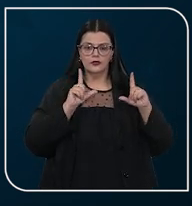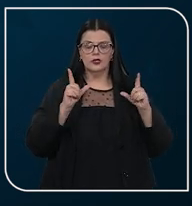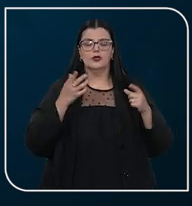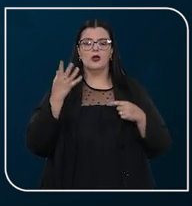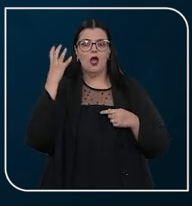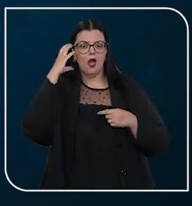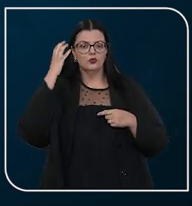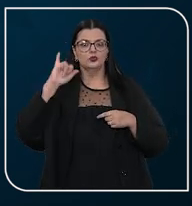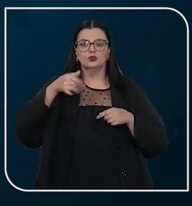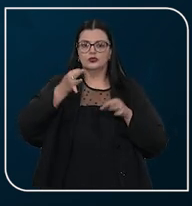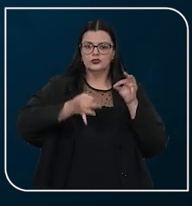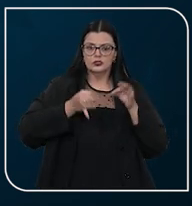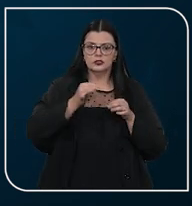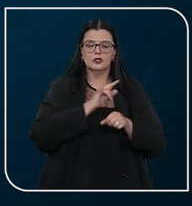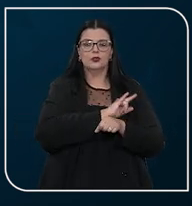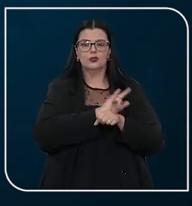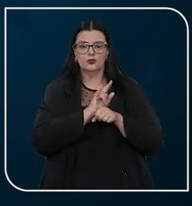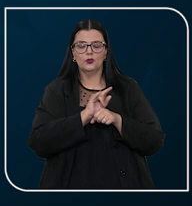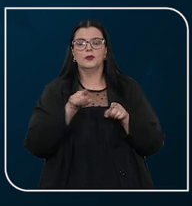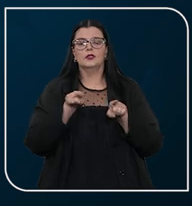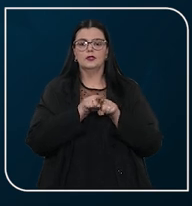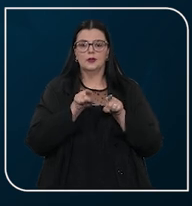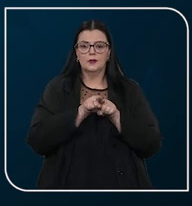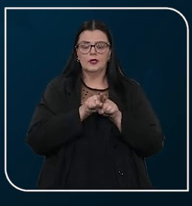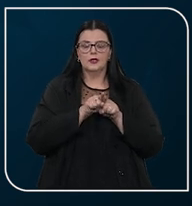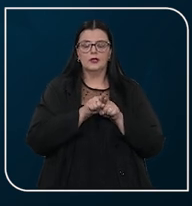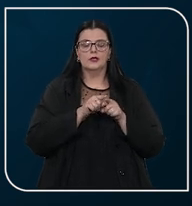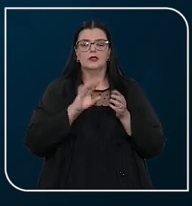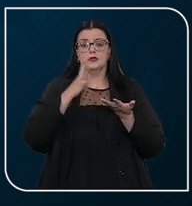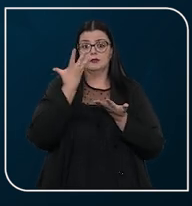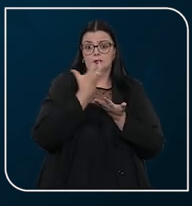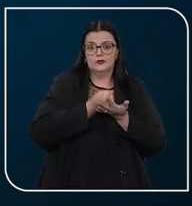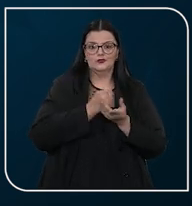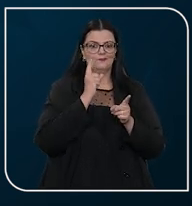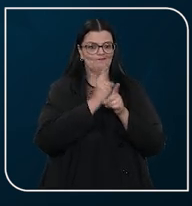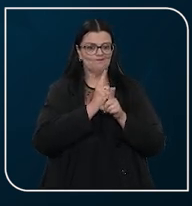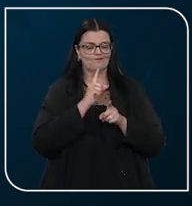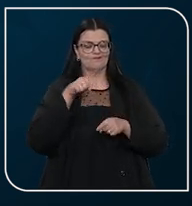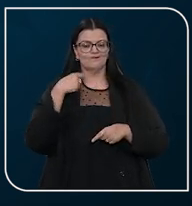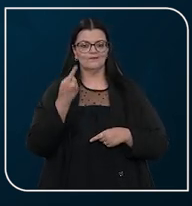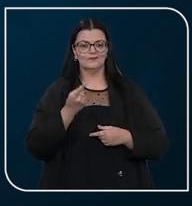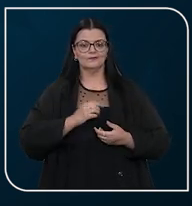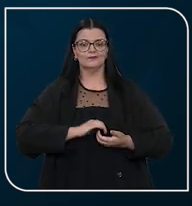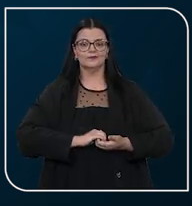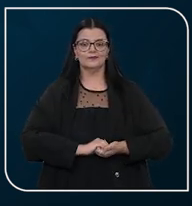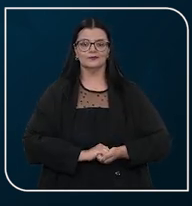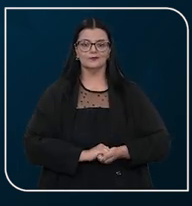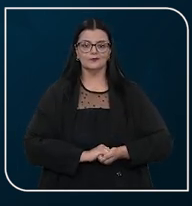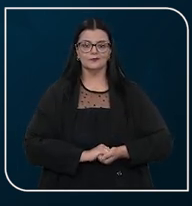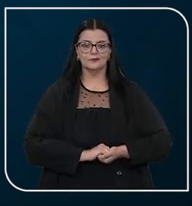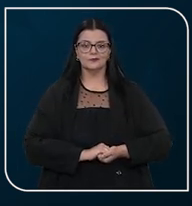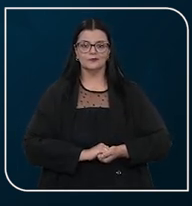Rádio Justiça e também no YouTube e no Spotify. A gente se encontra!